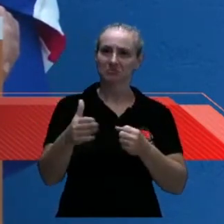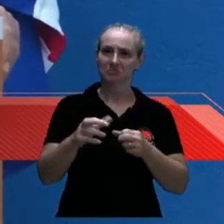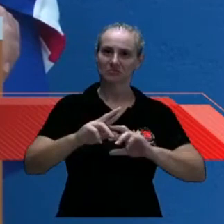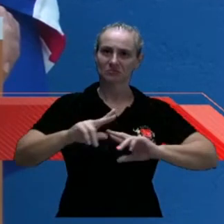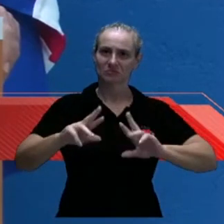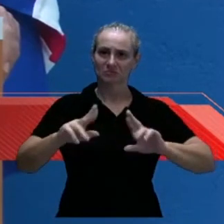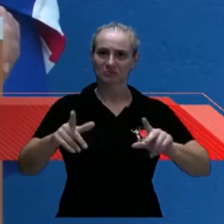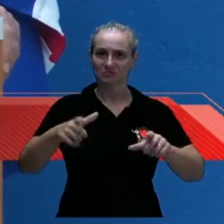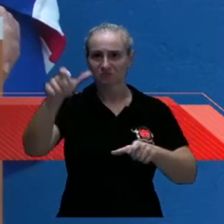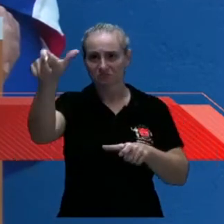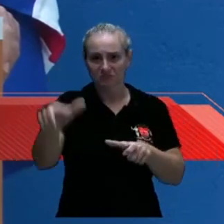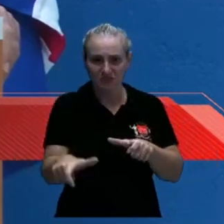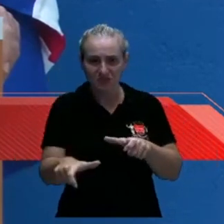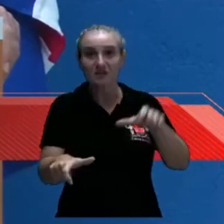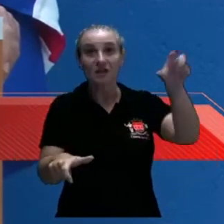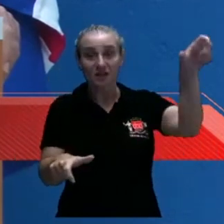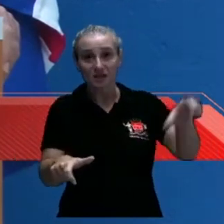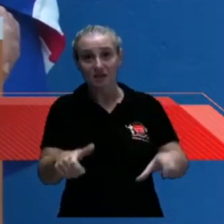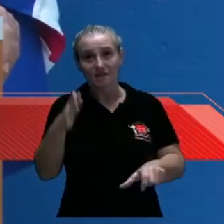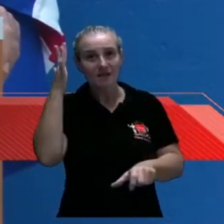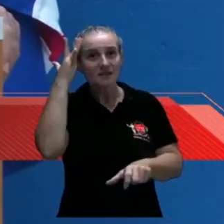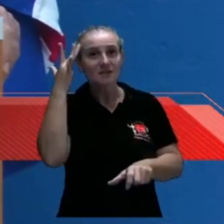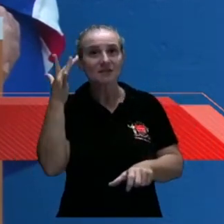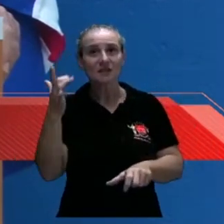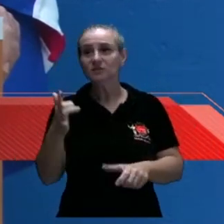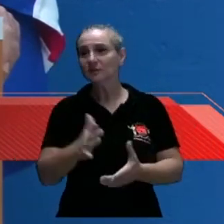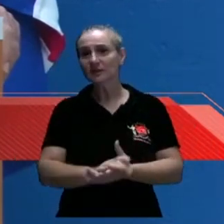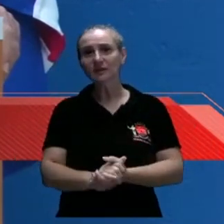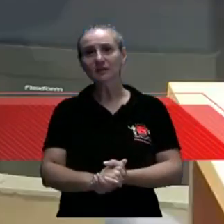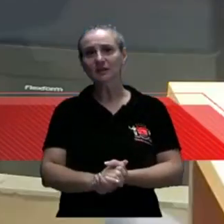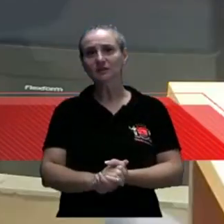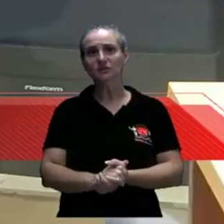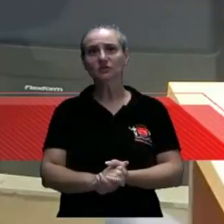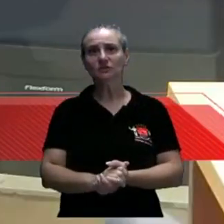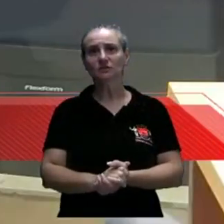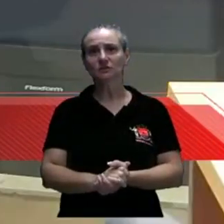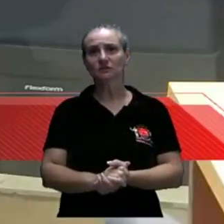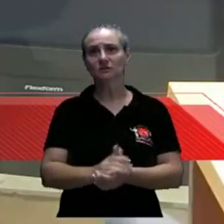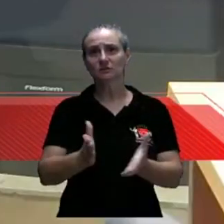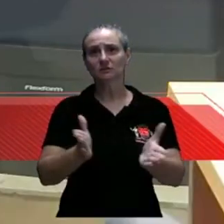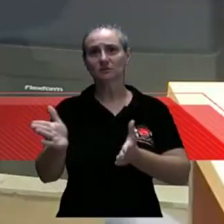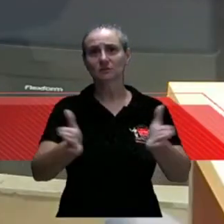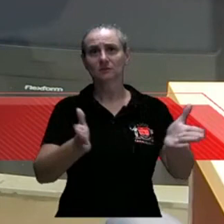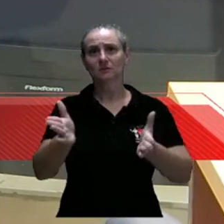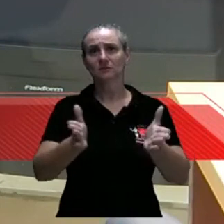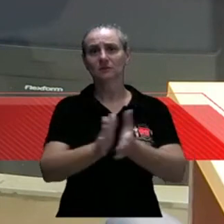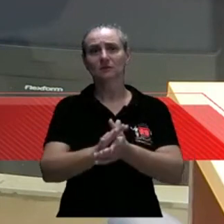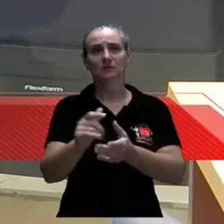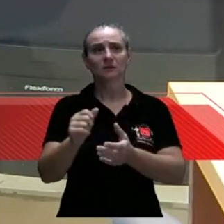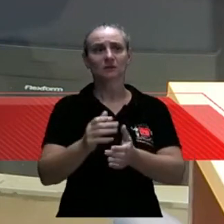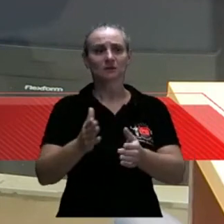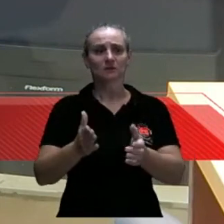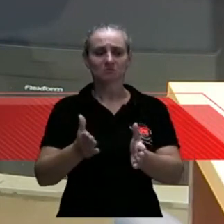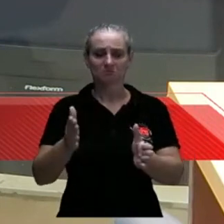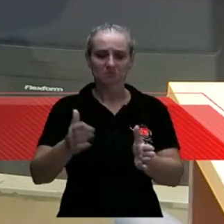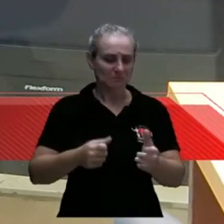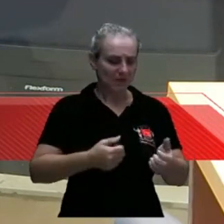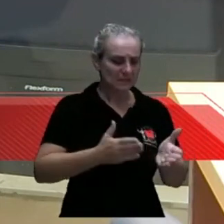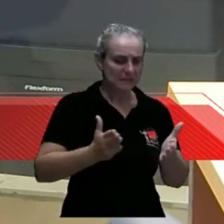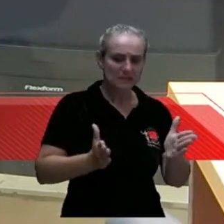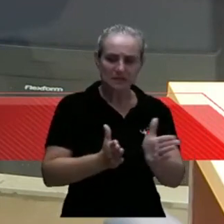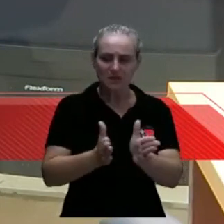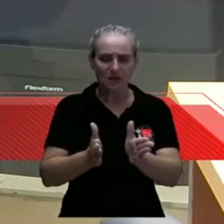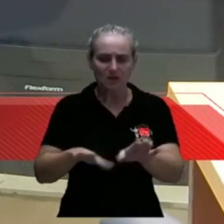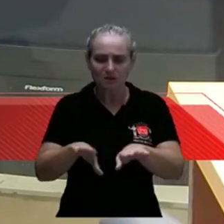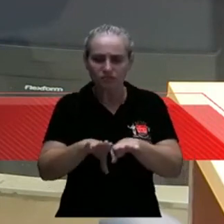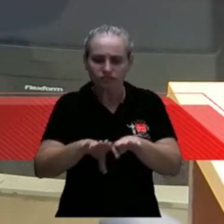diversas terceiras faixas que facilitam a ultrapassagem, mas muitas vezes alguns